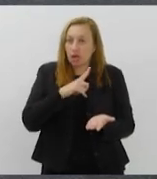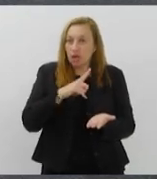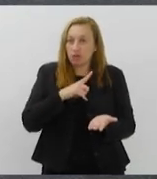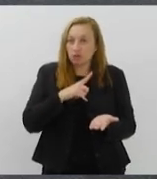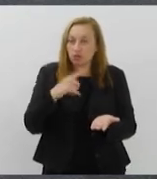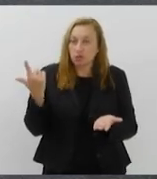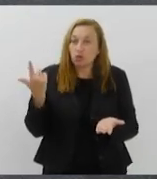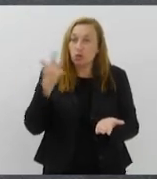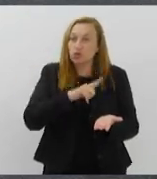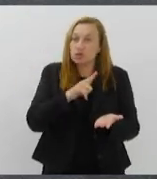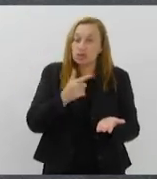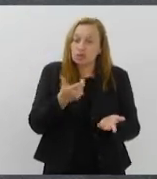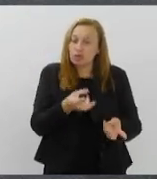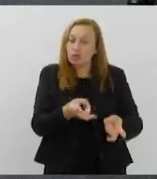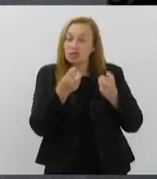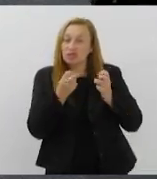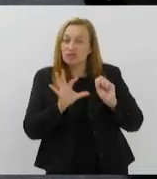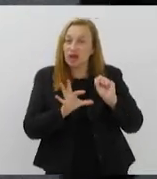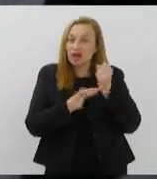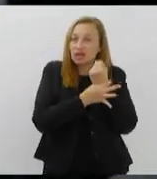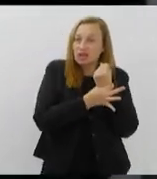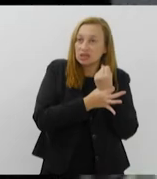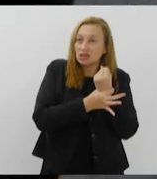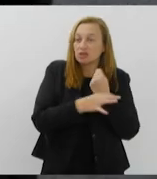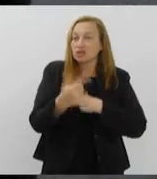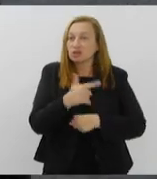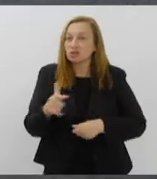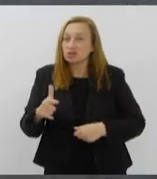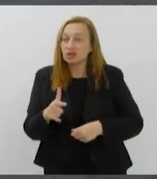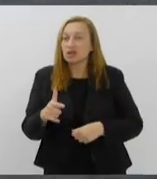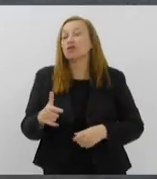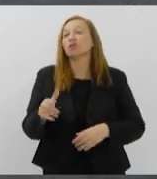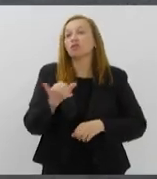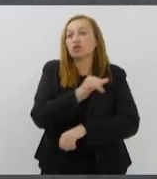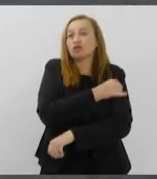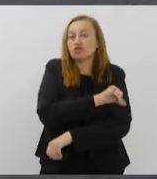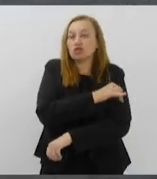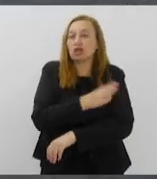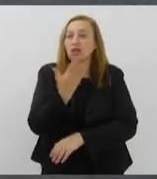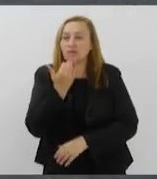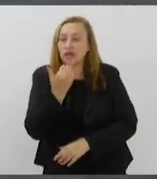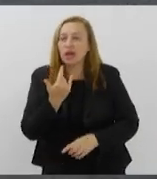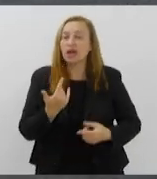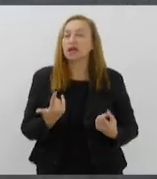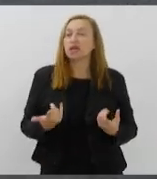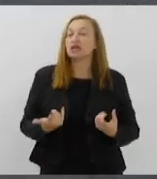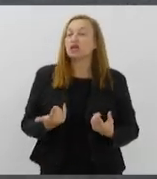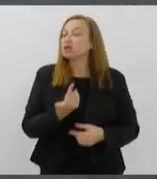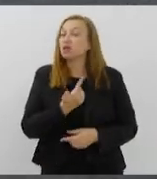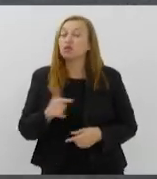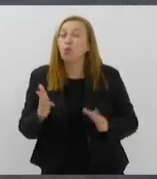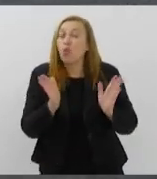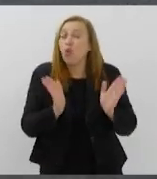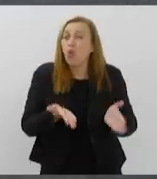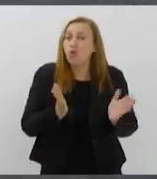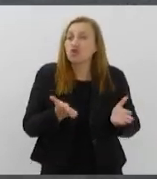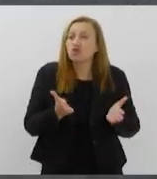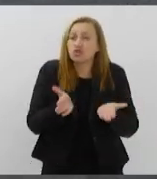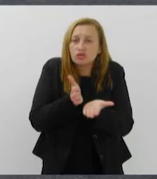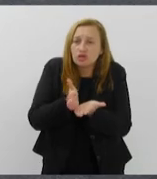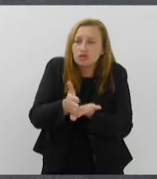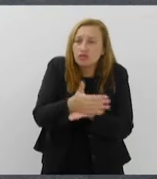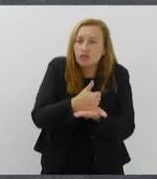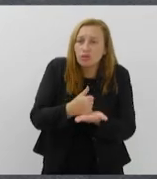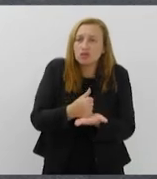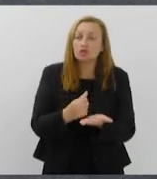configurar sobre a insegurança alimentar no Rio de Janeiro, também deixa um gap, porque a gente não tem hoje dados do